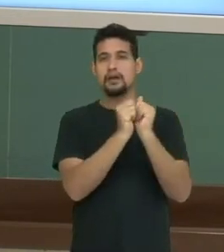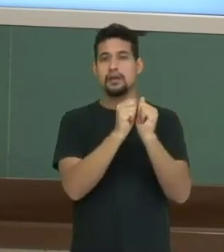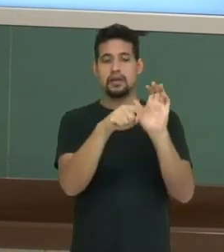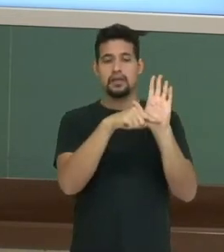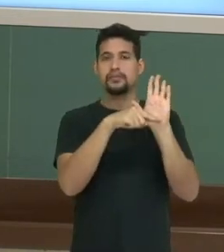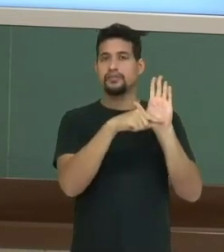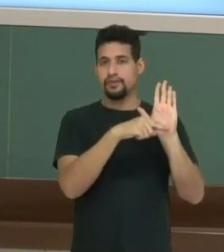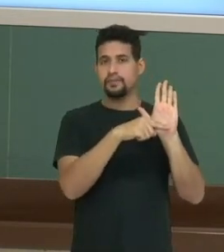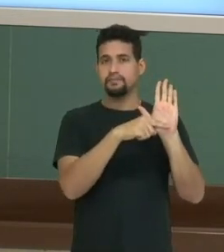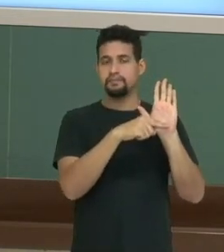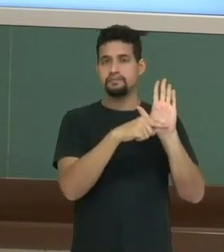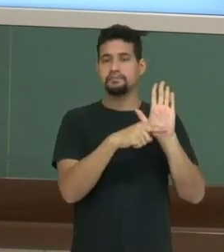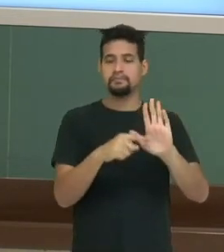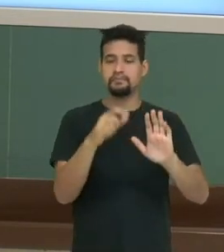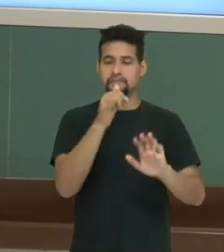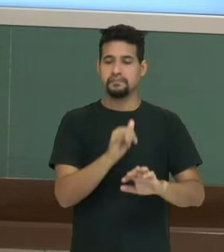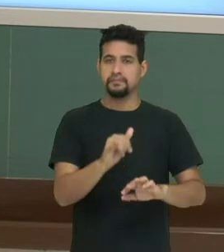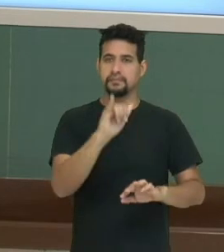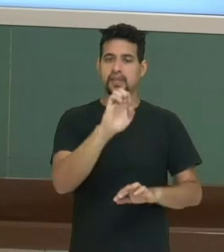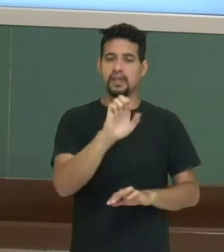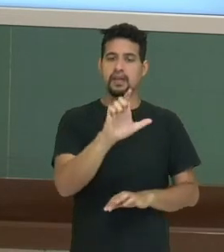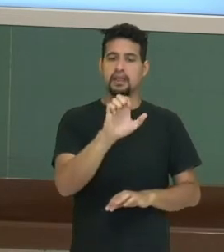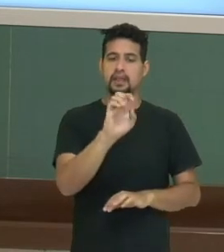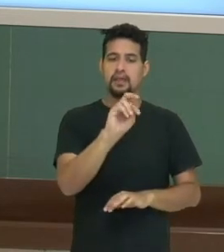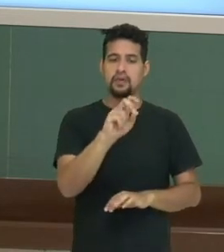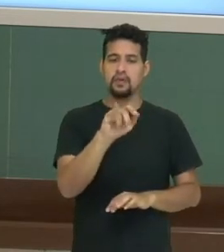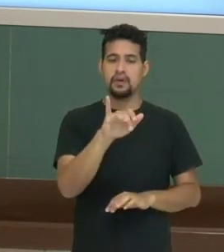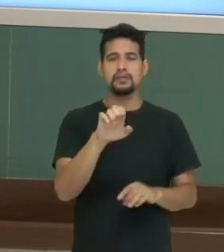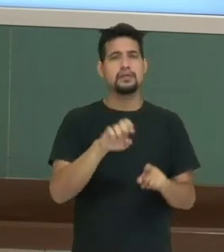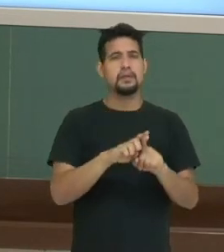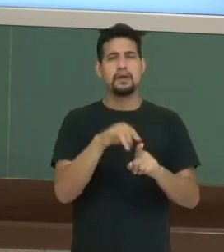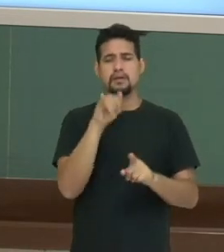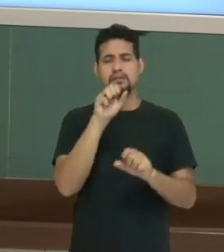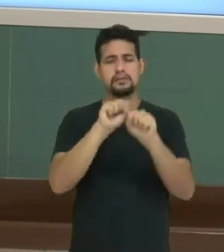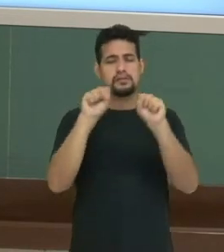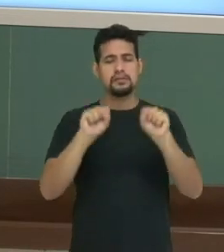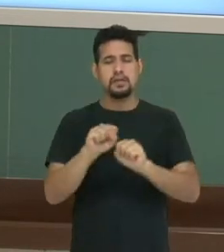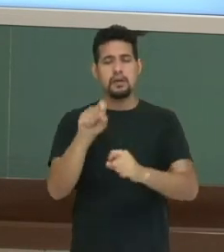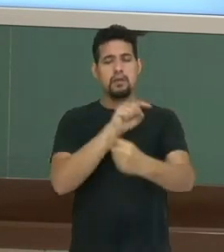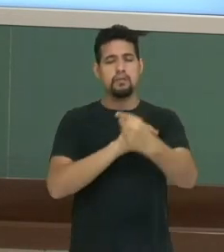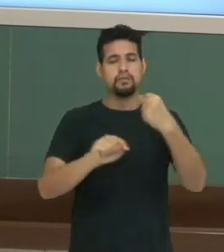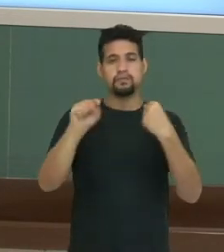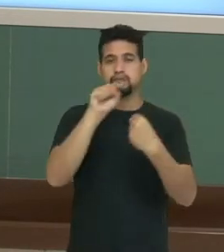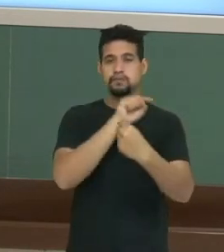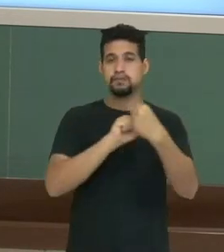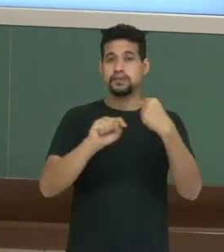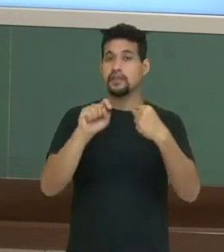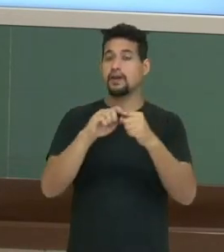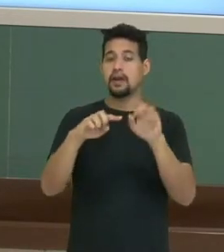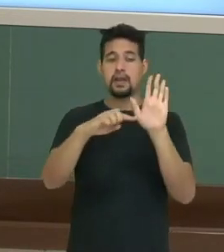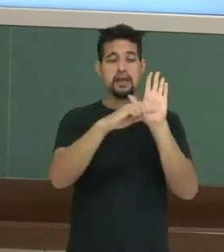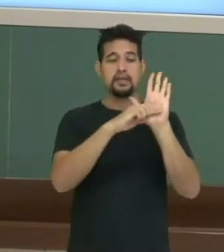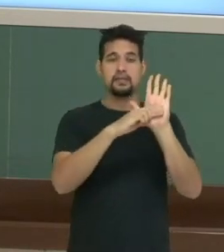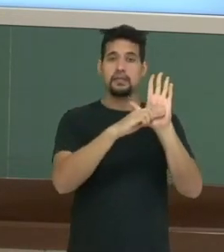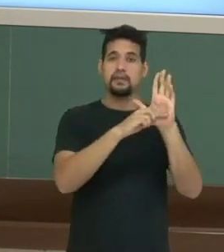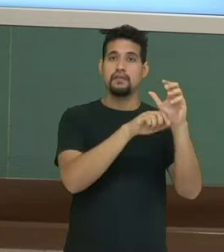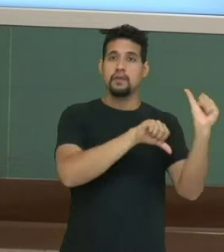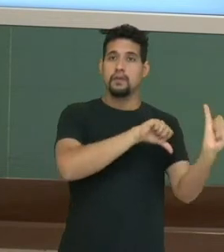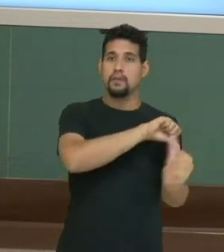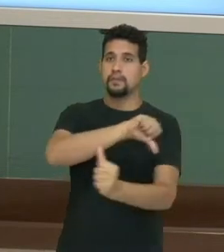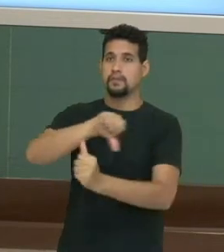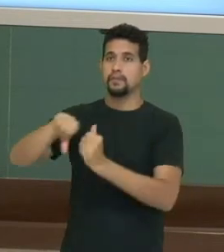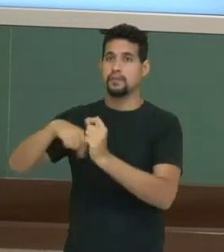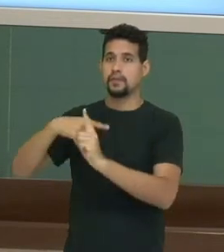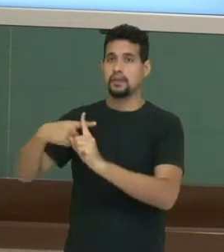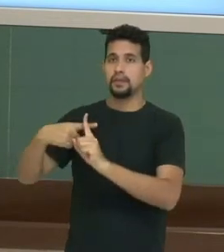parte negativa da eletrólise. E o circuito aí dos elétrons, então, sai do lado negativo e vem lá para o